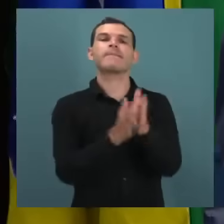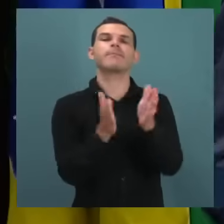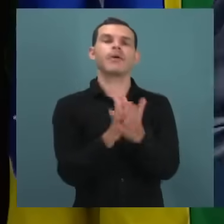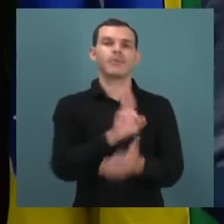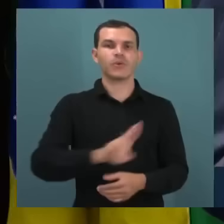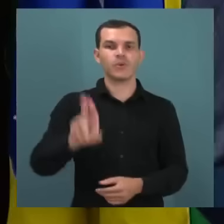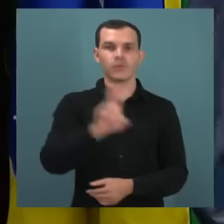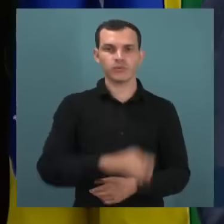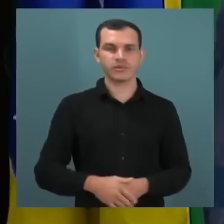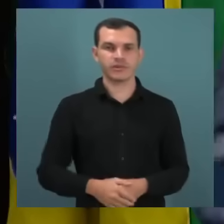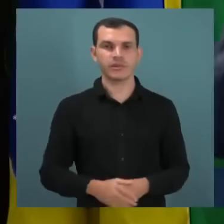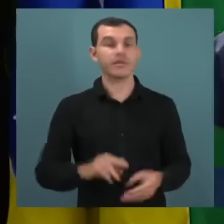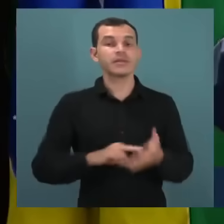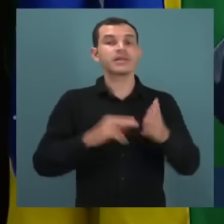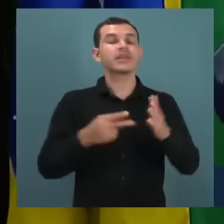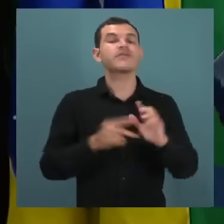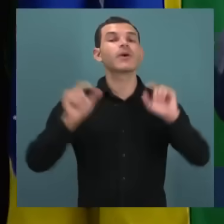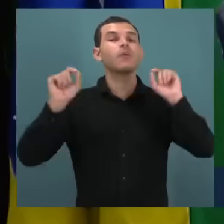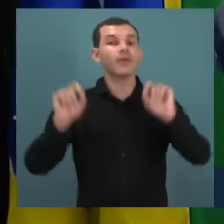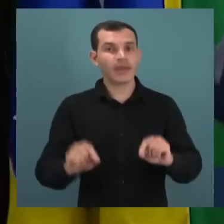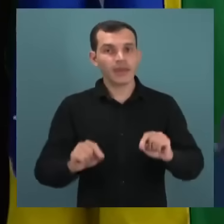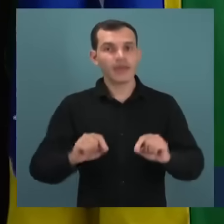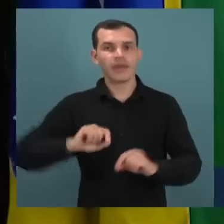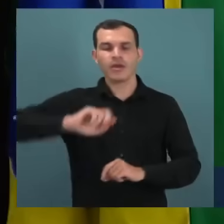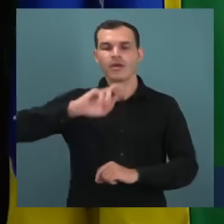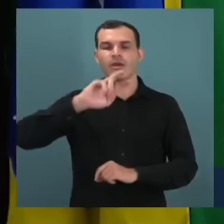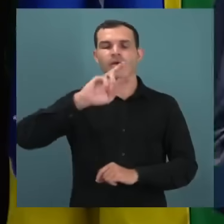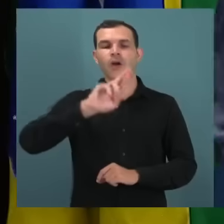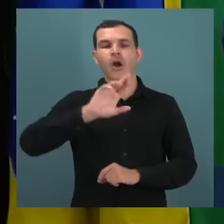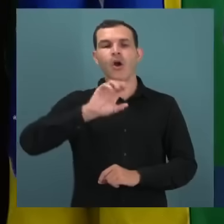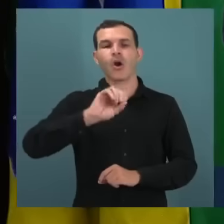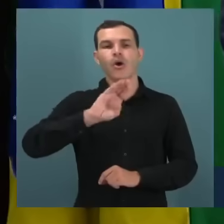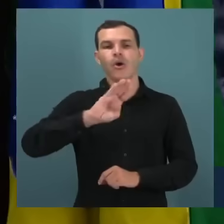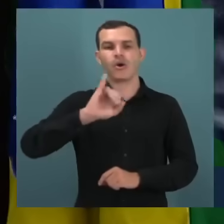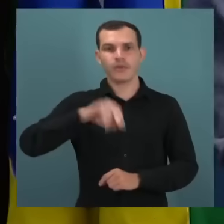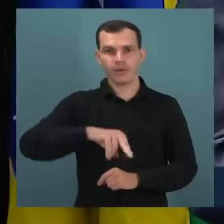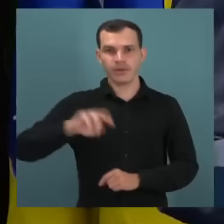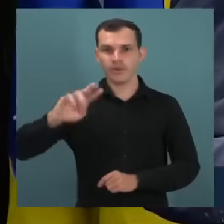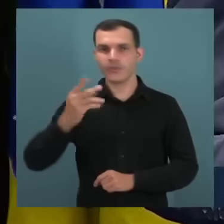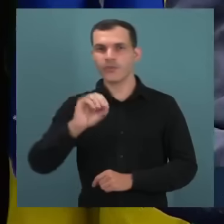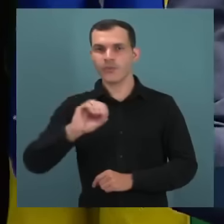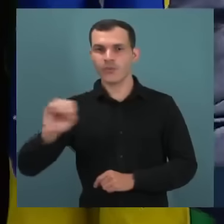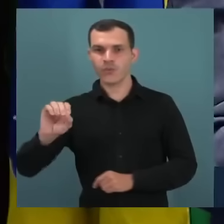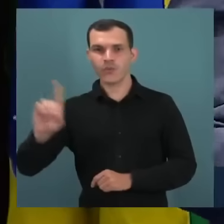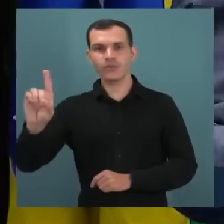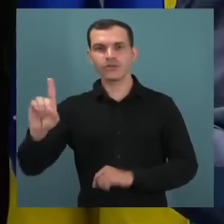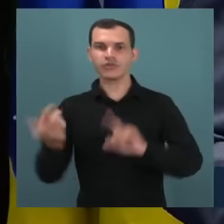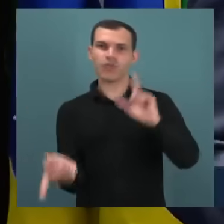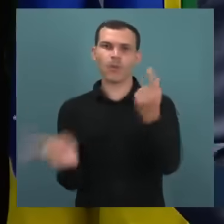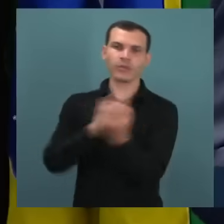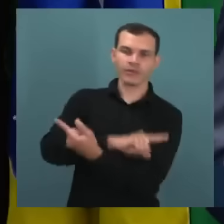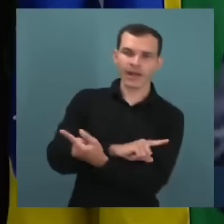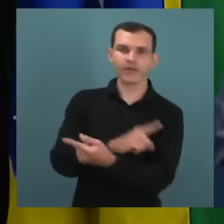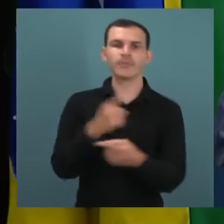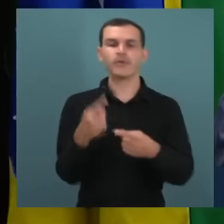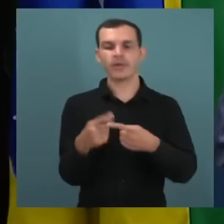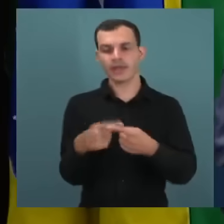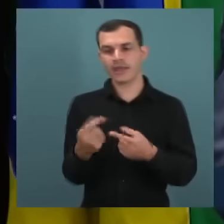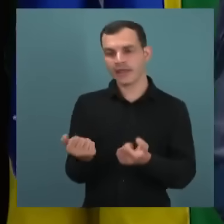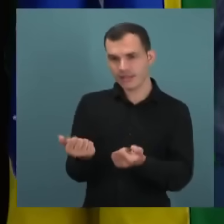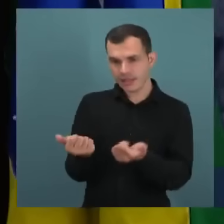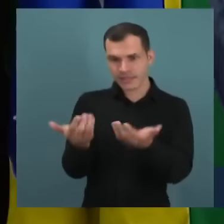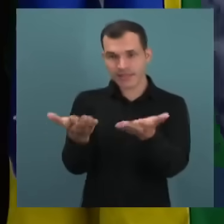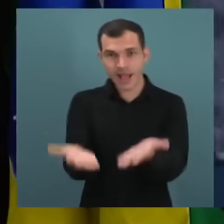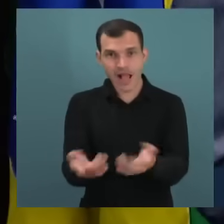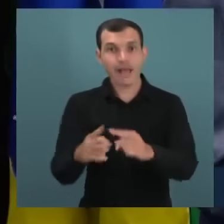Hood às avessas, dá com uma mão e tira com as duas de volta, penalizando os mais frágeis na